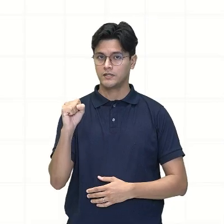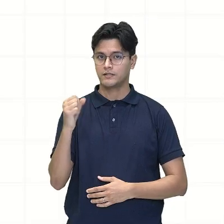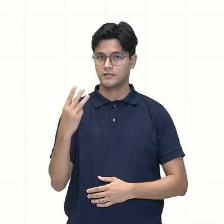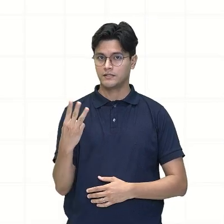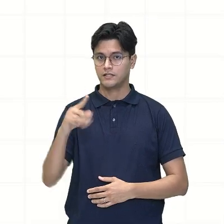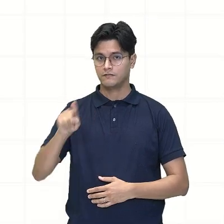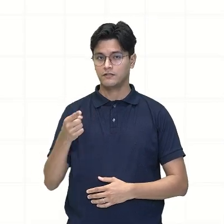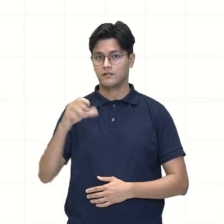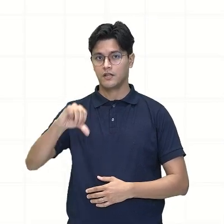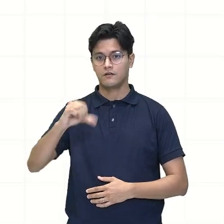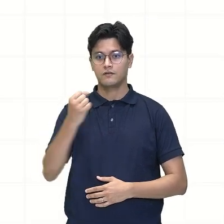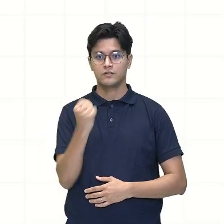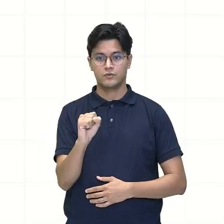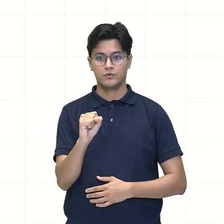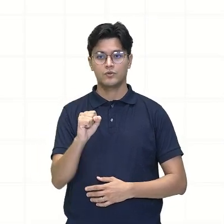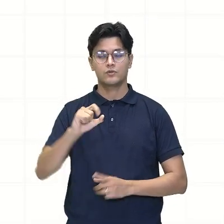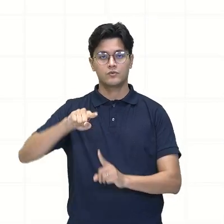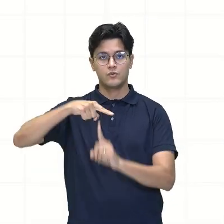83,98 com